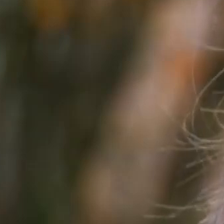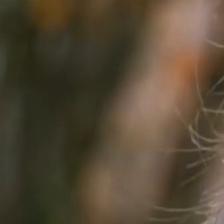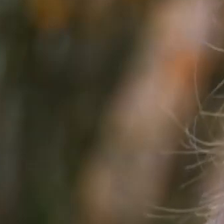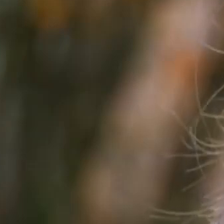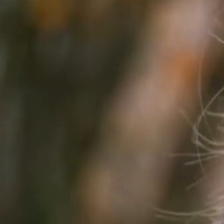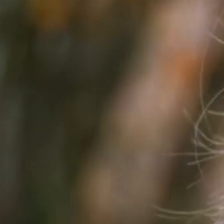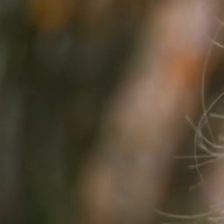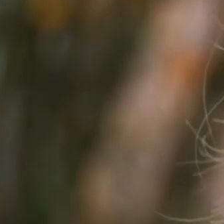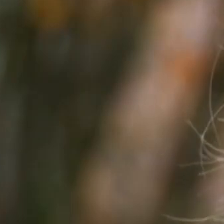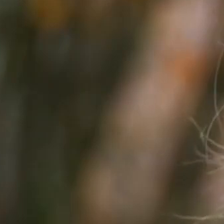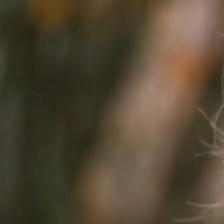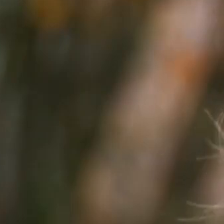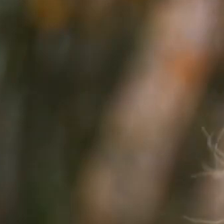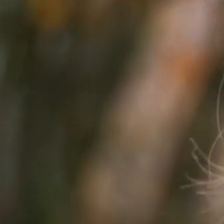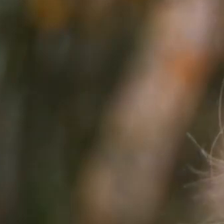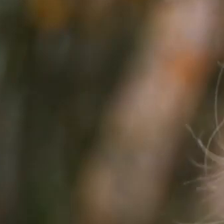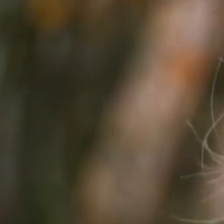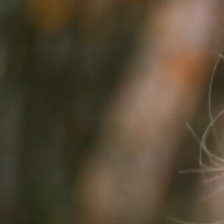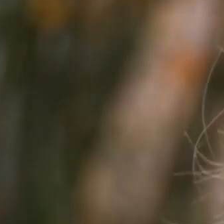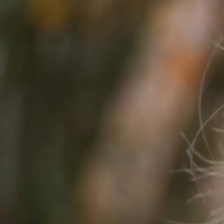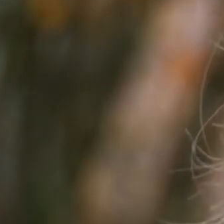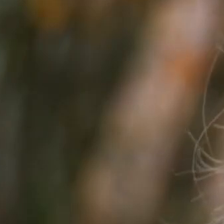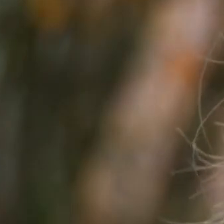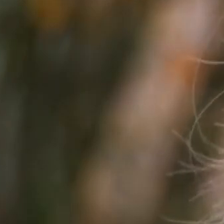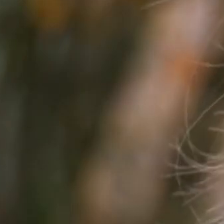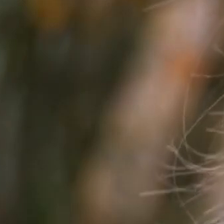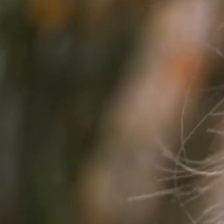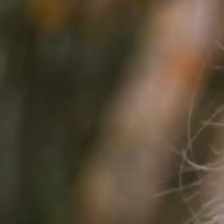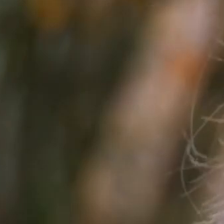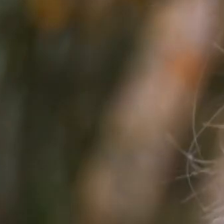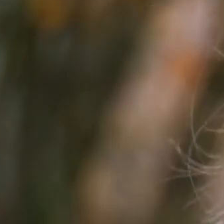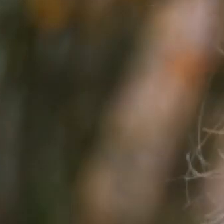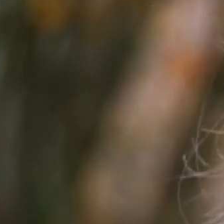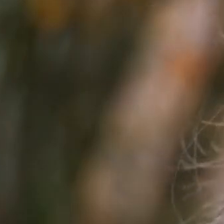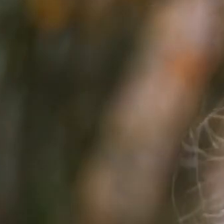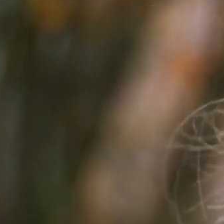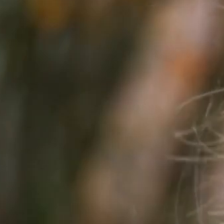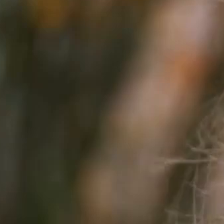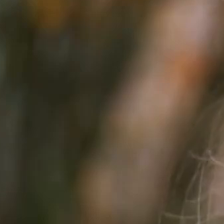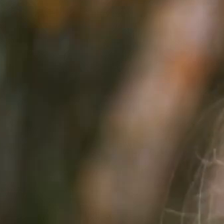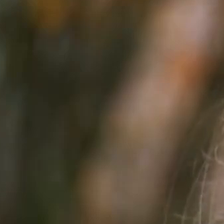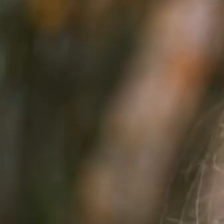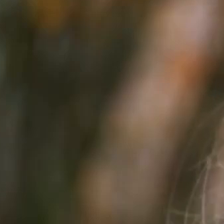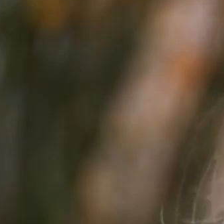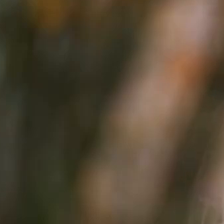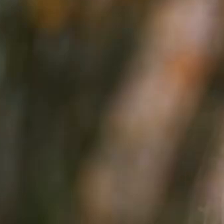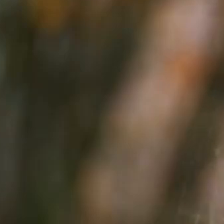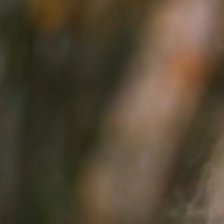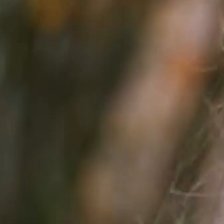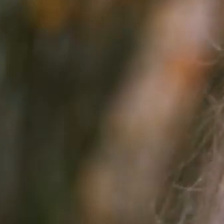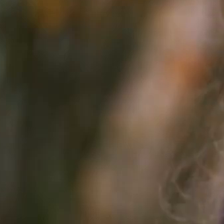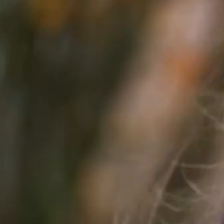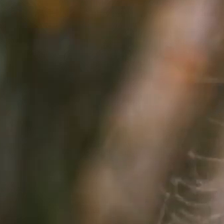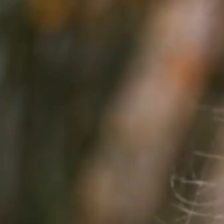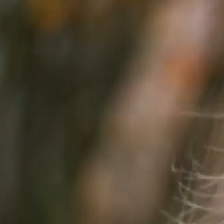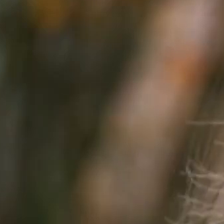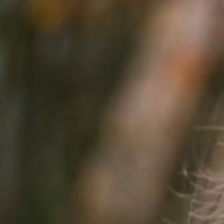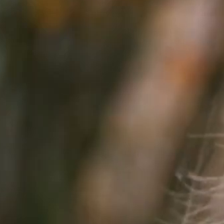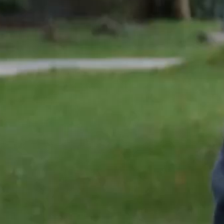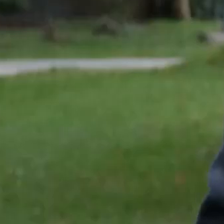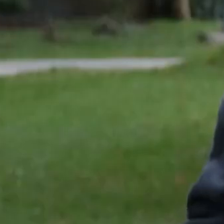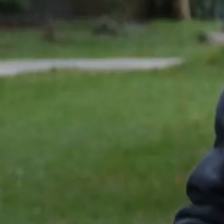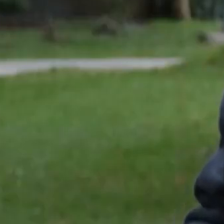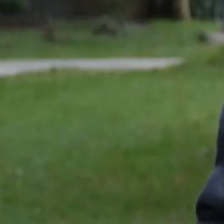não consuma alimentos gordurosos no dia anterior. É preciso que você ingira líquidos em maior quantidade antes e depois da